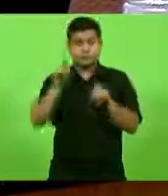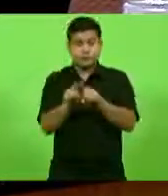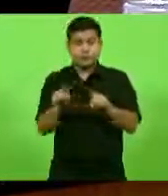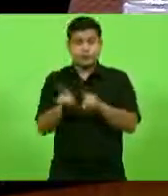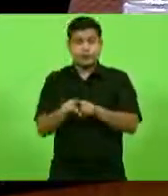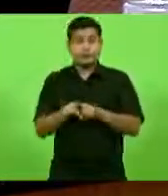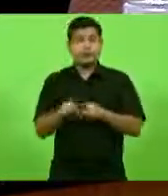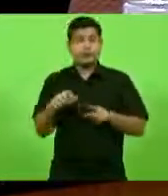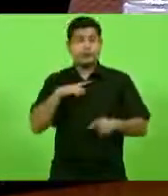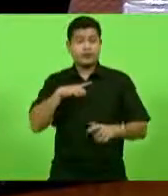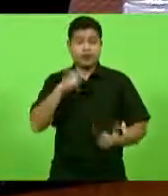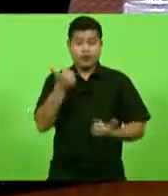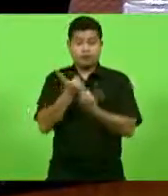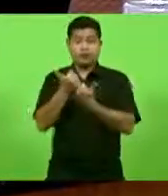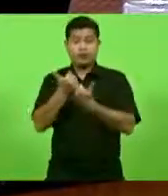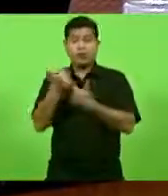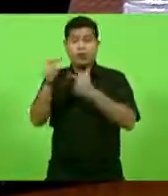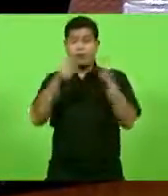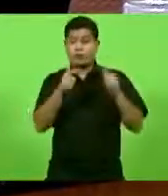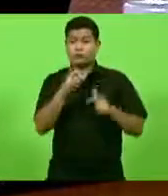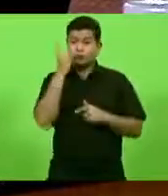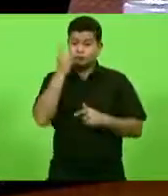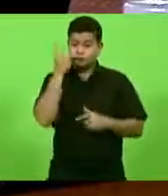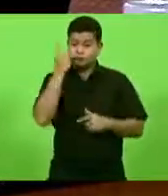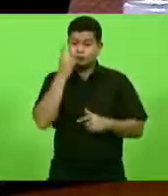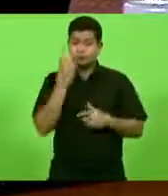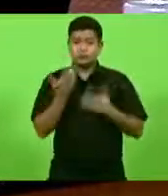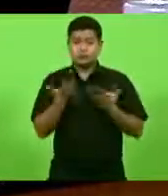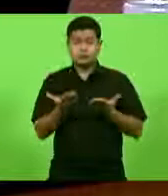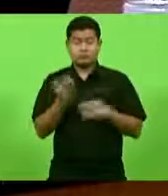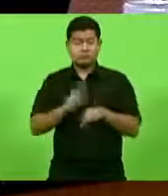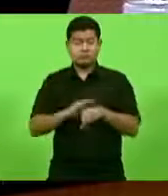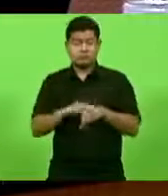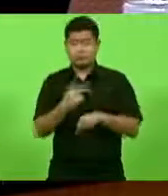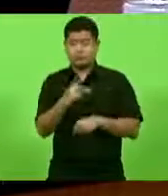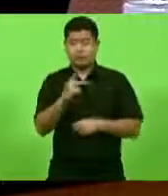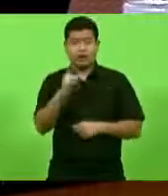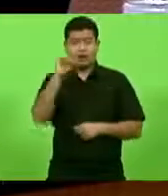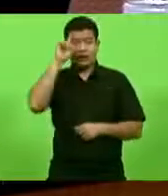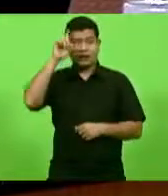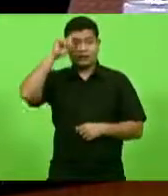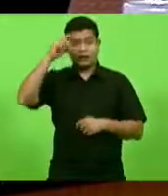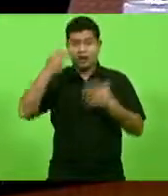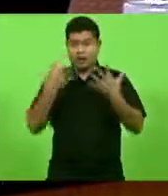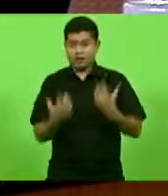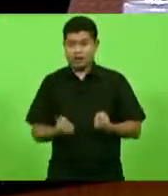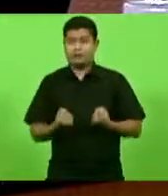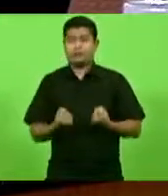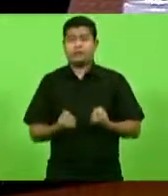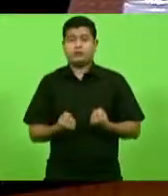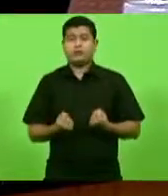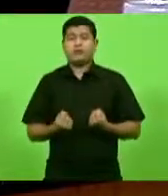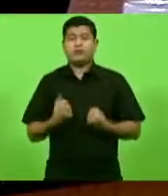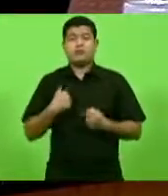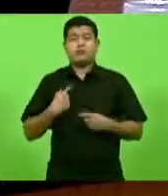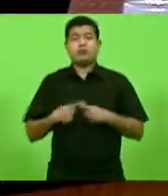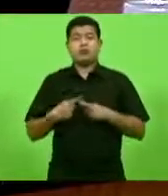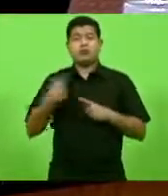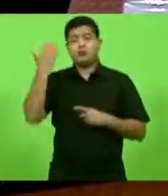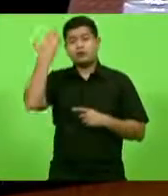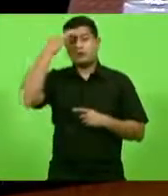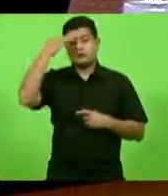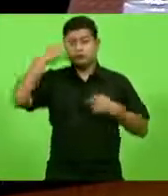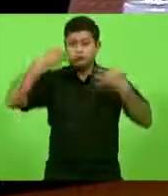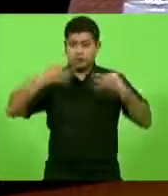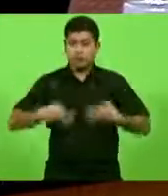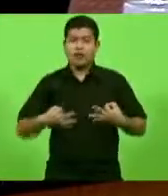apoio também dos demais deputados, o próprio deputado Marcos Vieira, que acolheu, por entender que também era justo, o